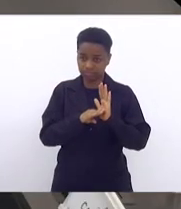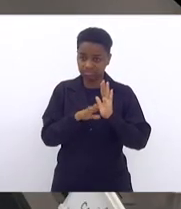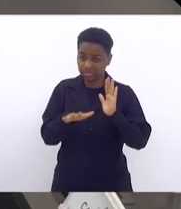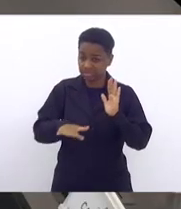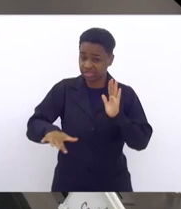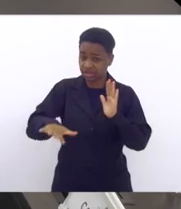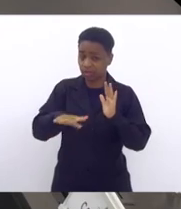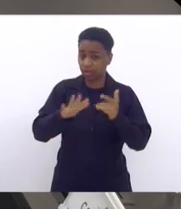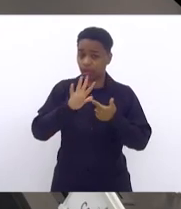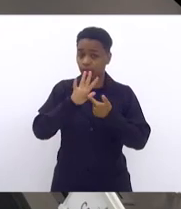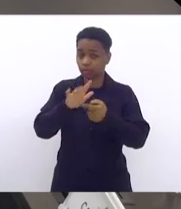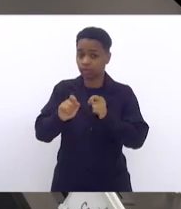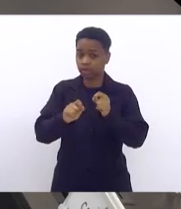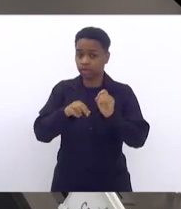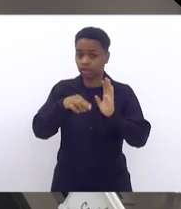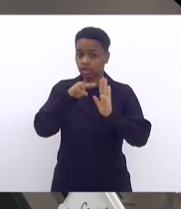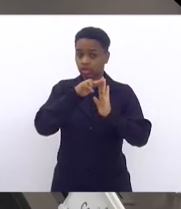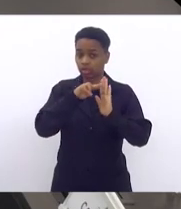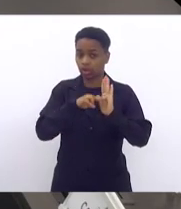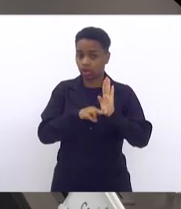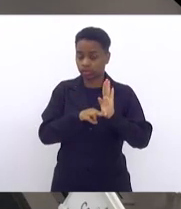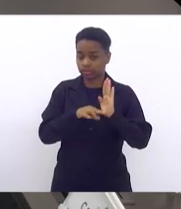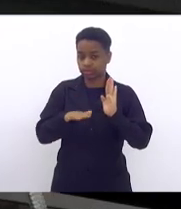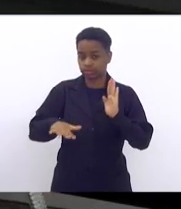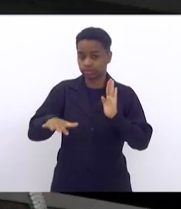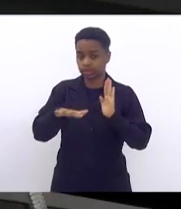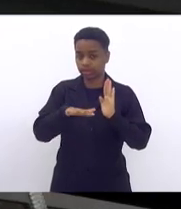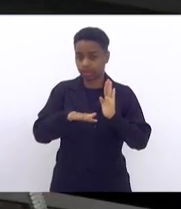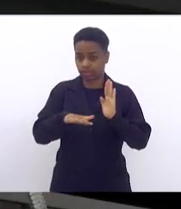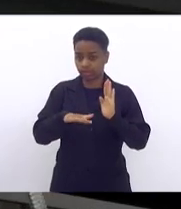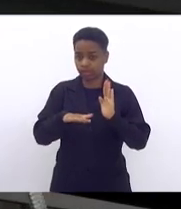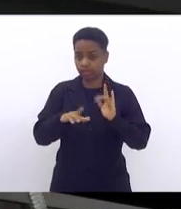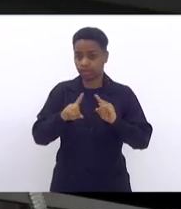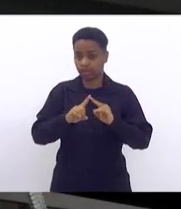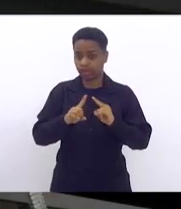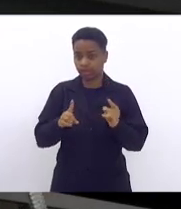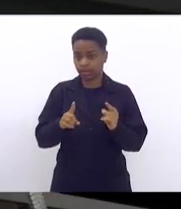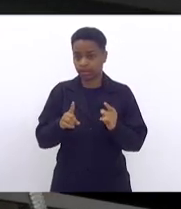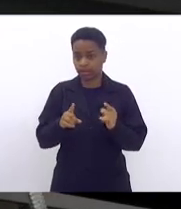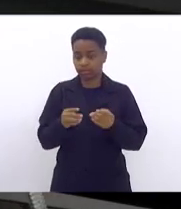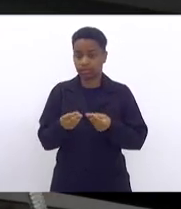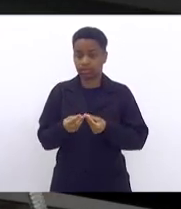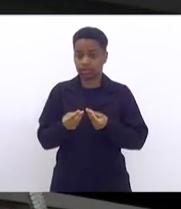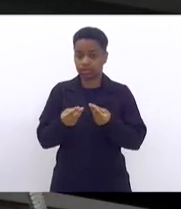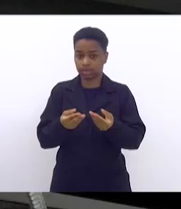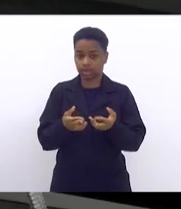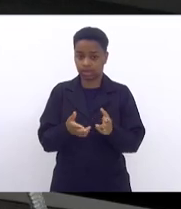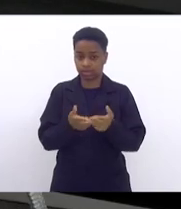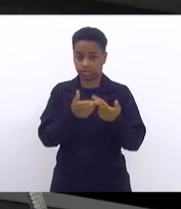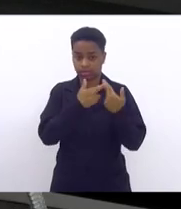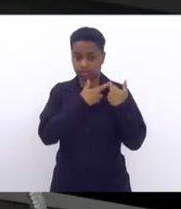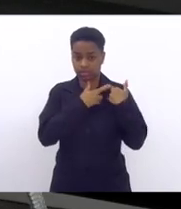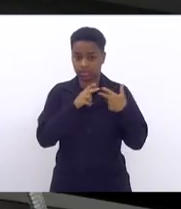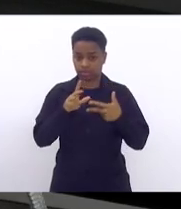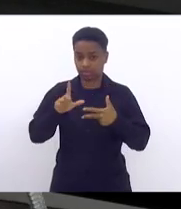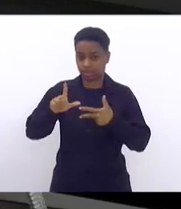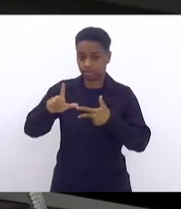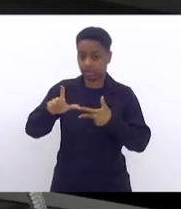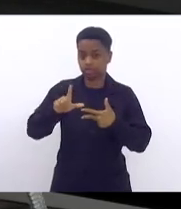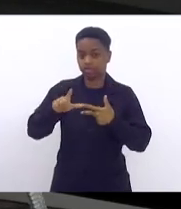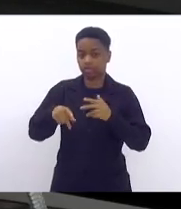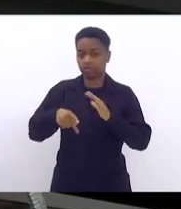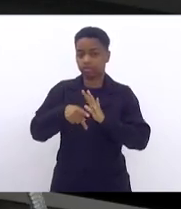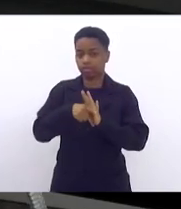genérica, ele estabelece normas gerais, jogando a toda a parte de competência legislativa para o município e para a